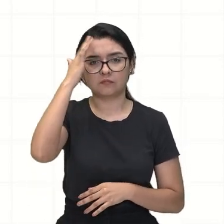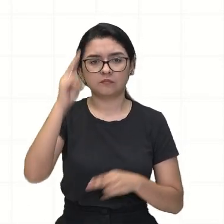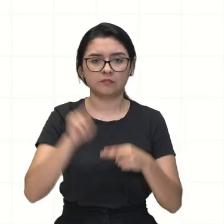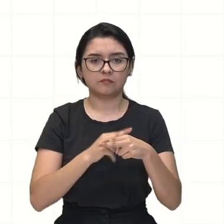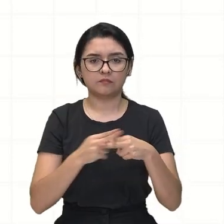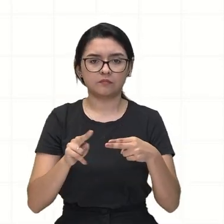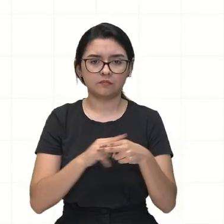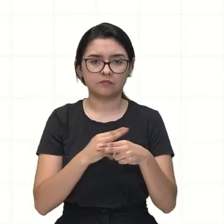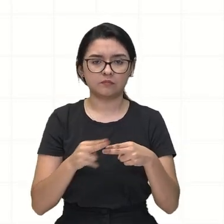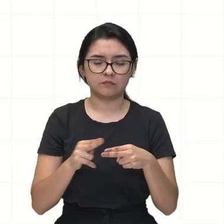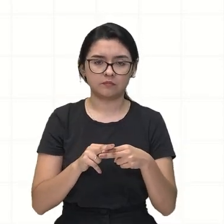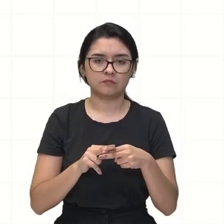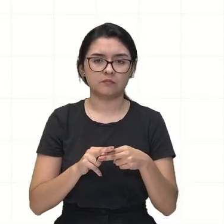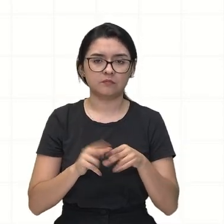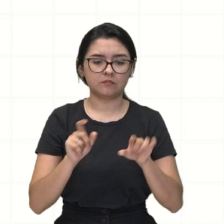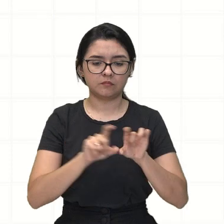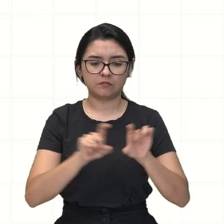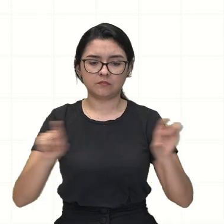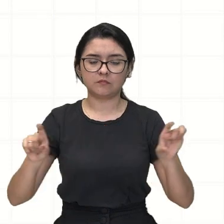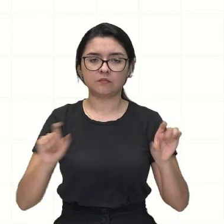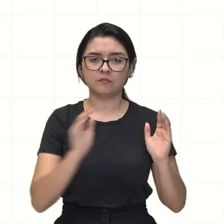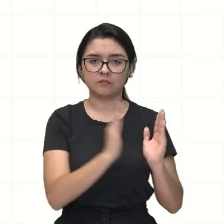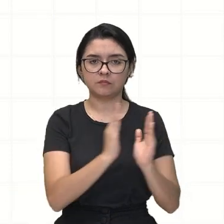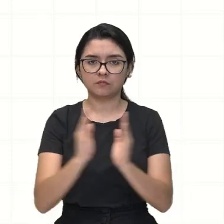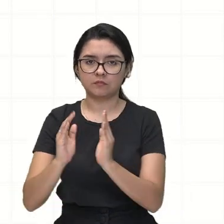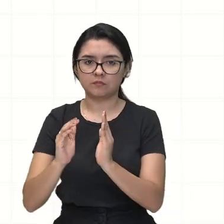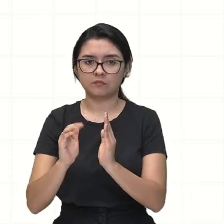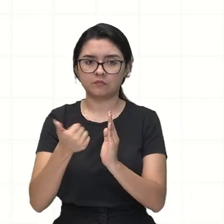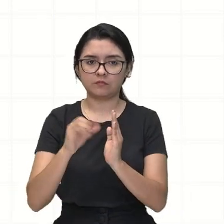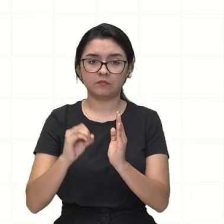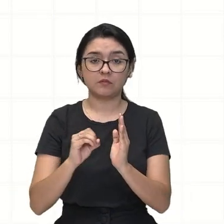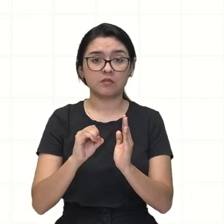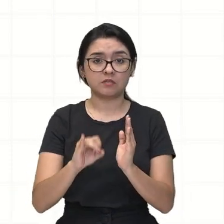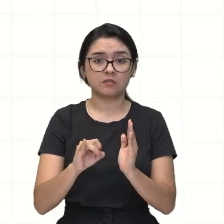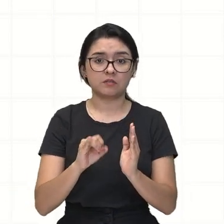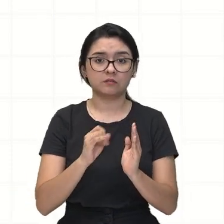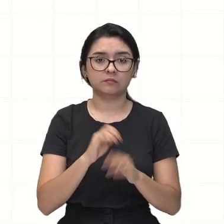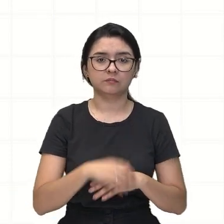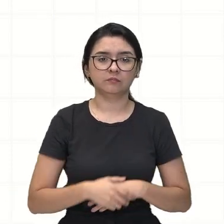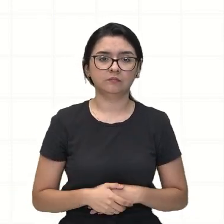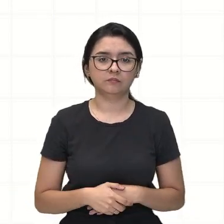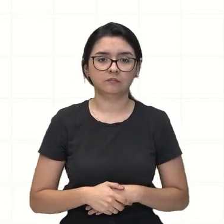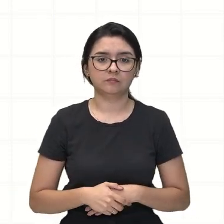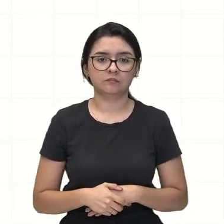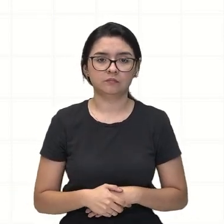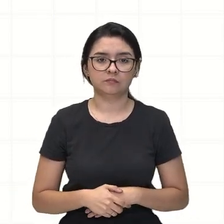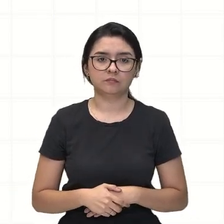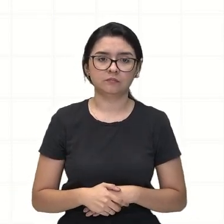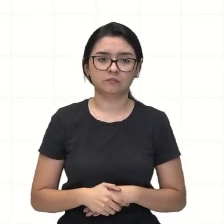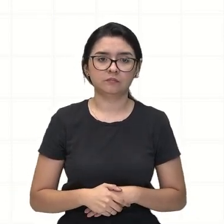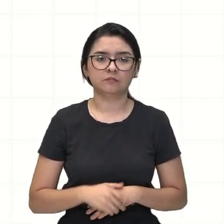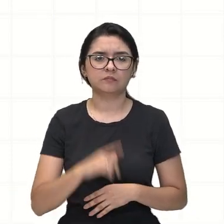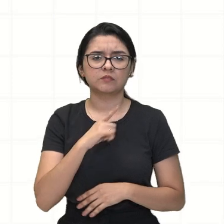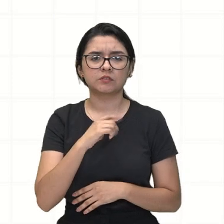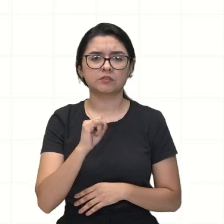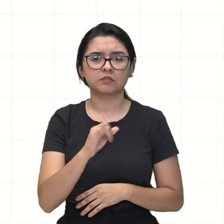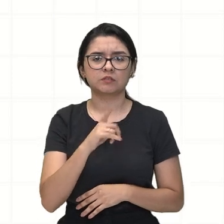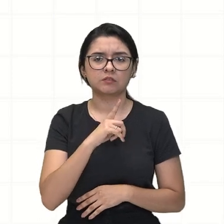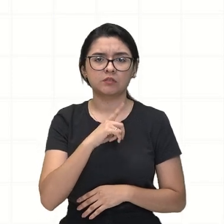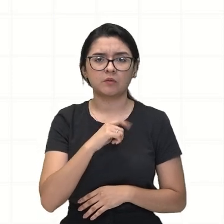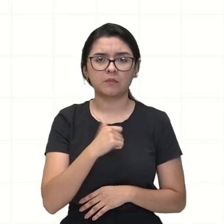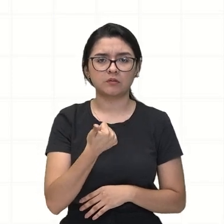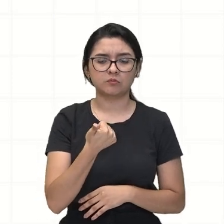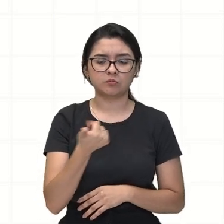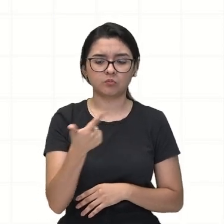dividida em 10 partes. Se você comer 12 você terá comido mais do que a barra